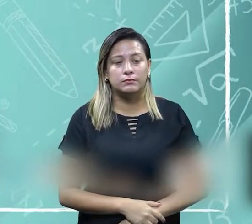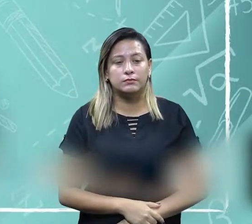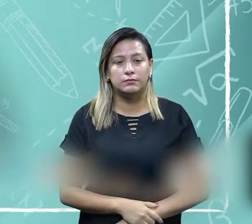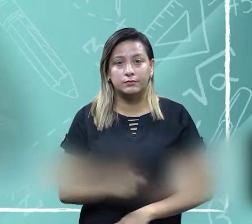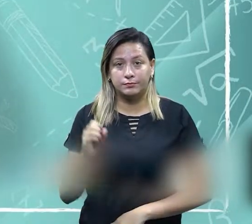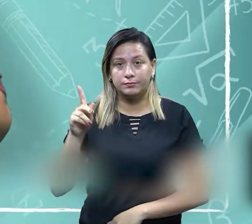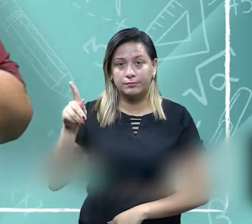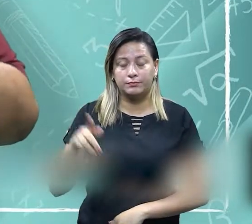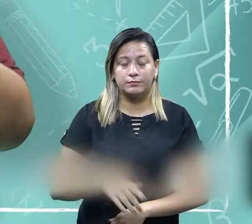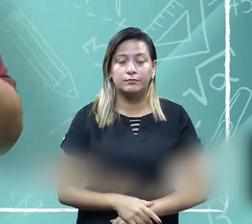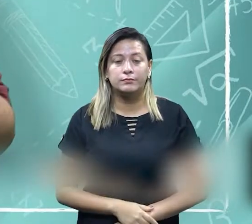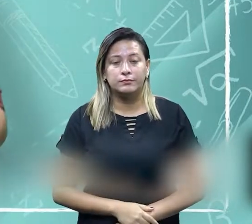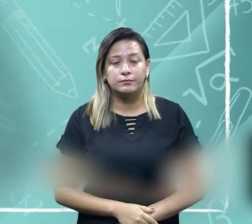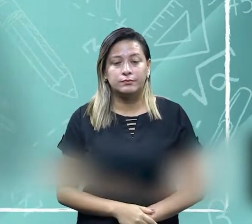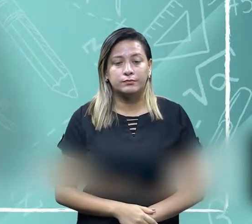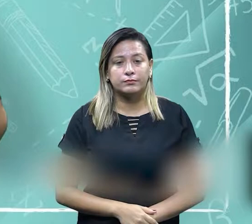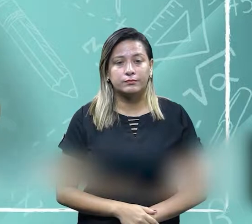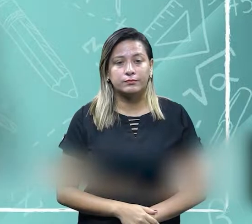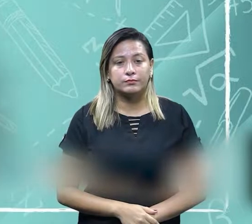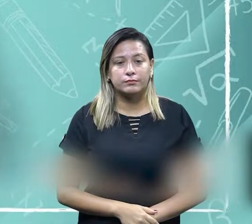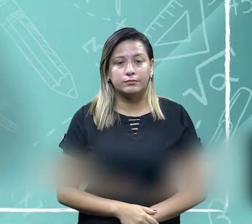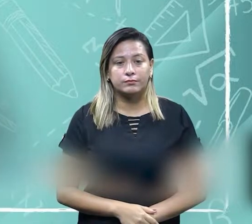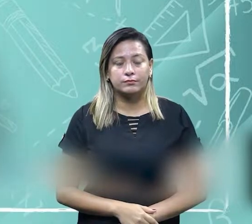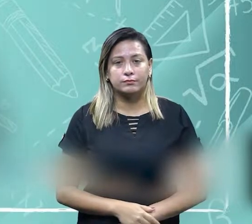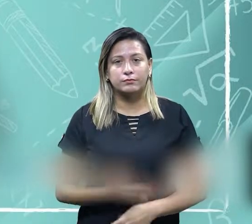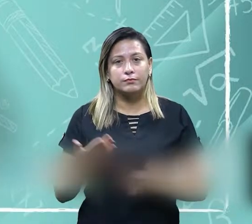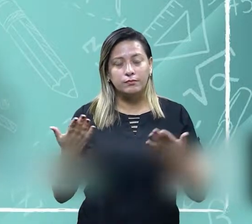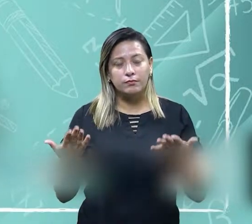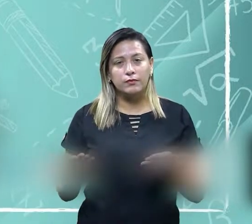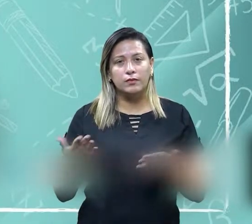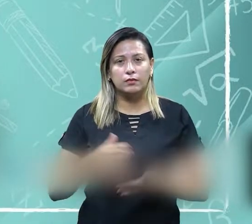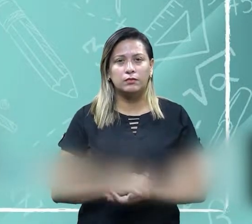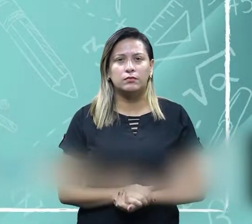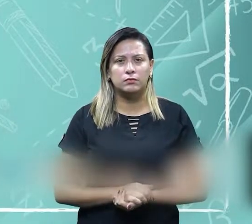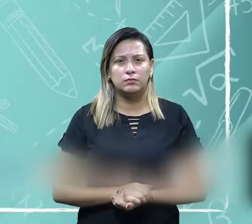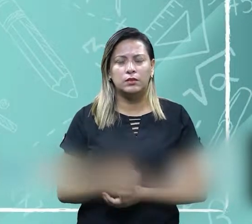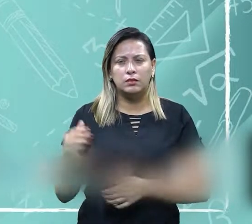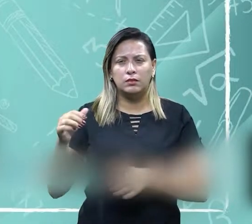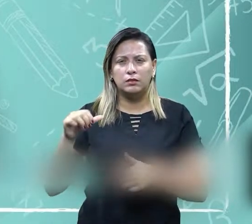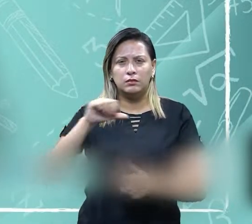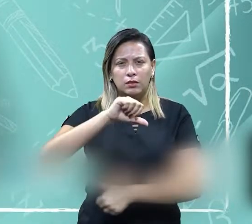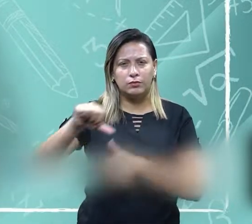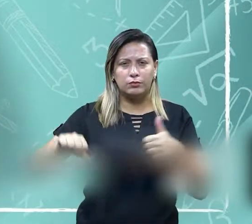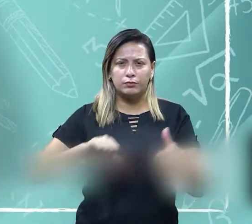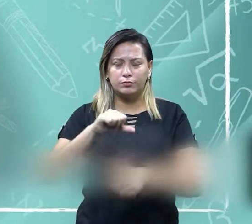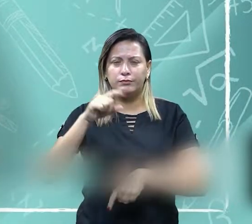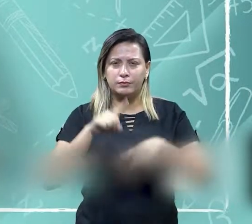bom? E dentro dessa troca de mercadorias que sempre existiu,